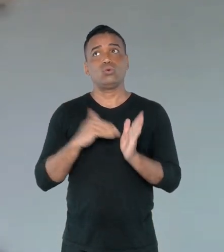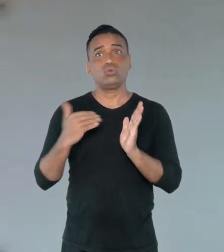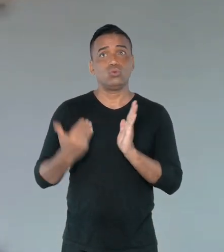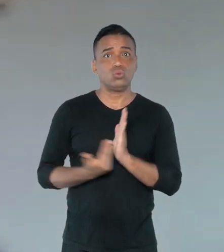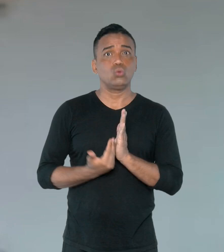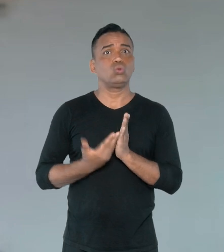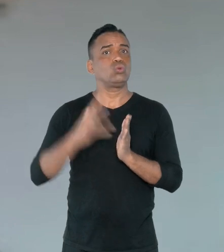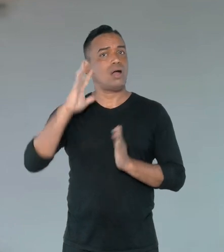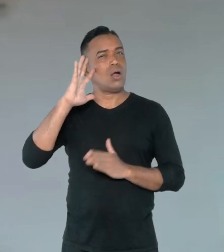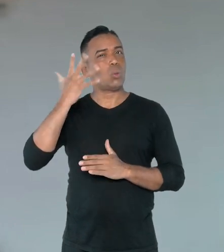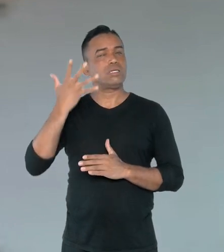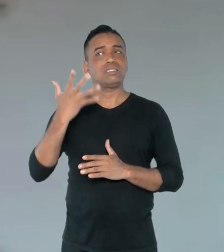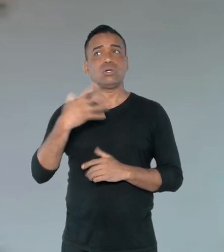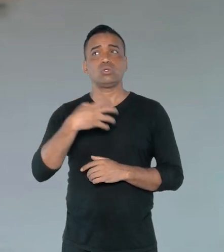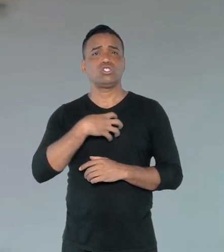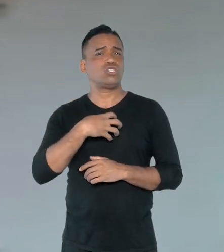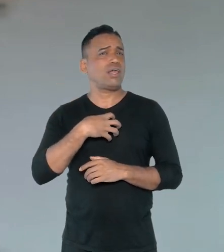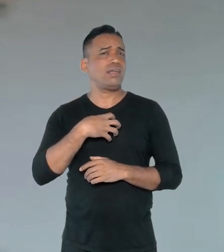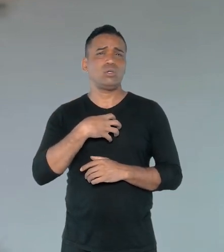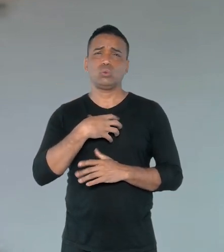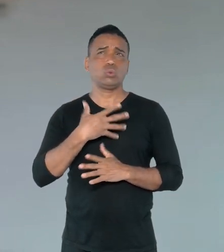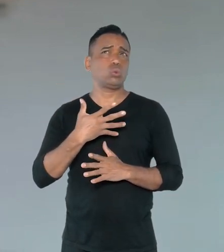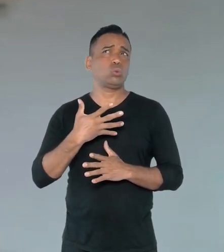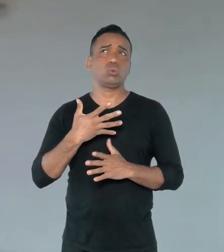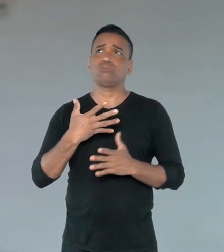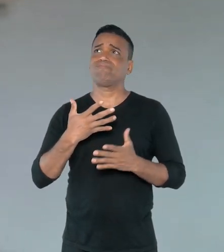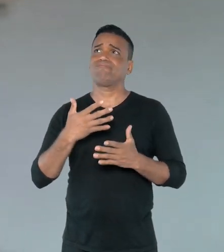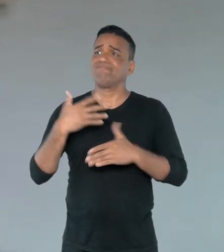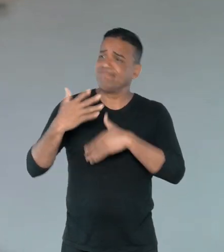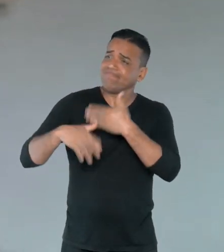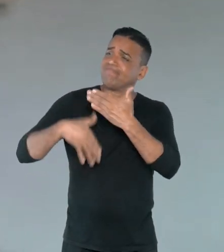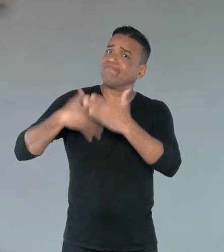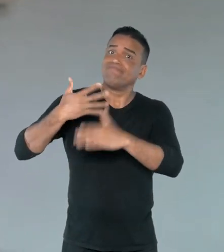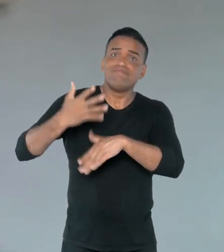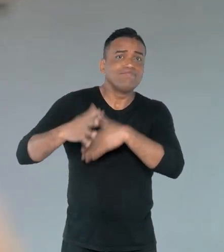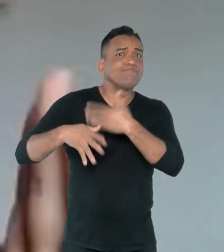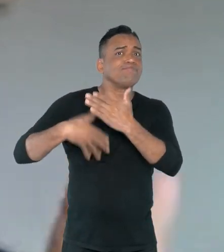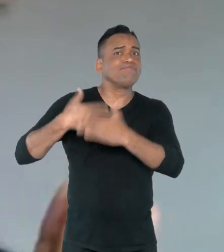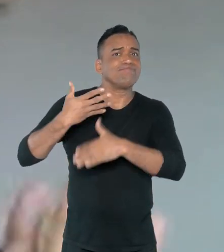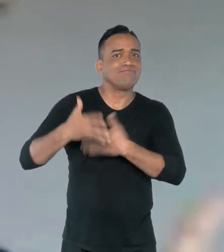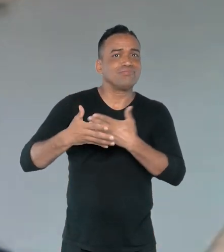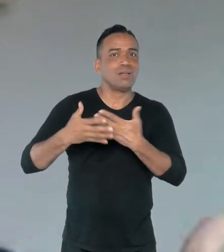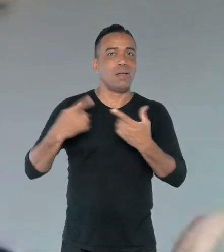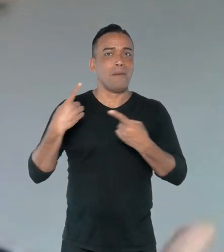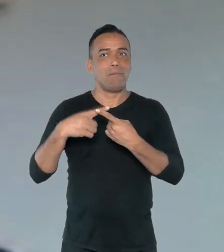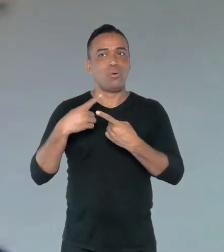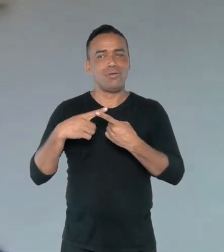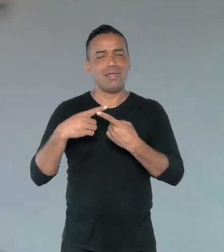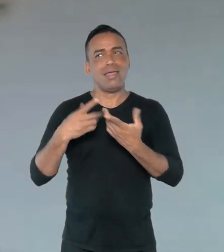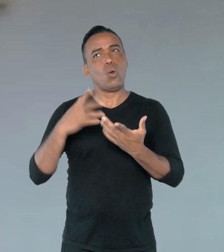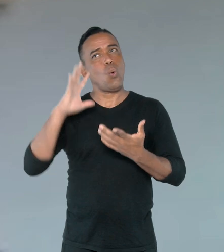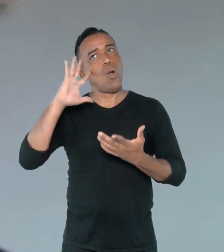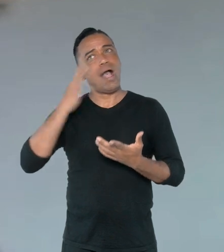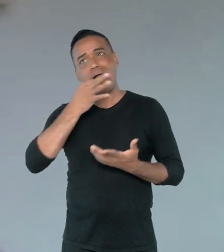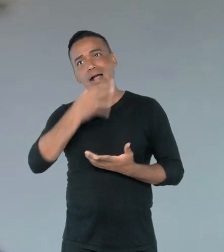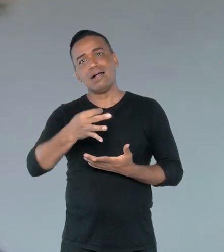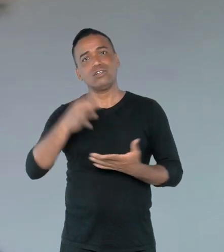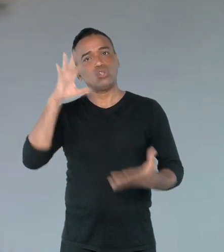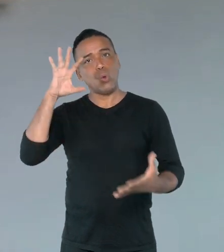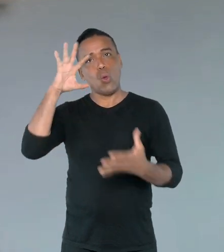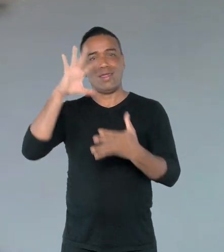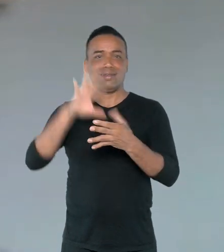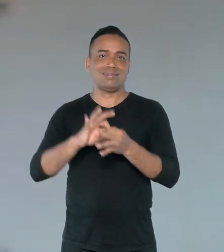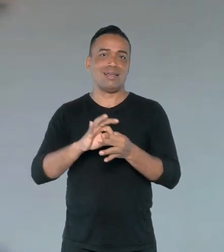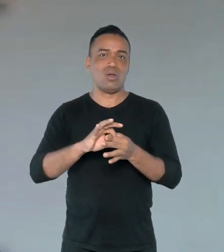tudo aconteceu de um jeito muito fluido. E eu acredito que até por essa conexão com a espiritualidade, sabe? É o que eu